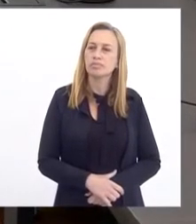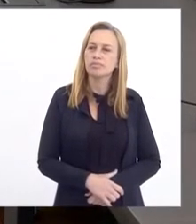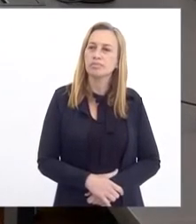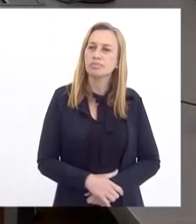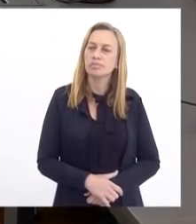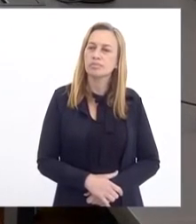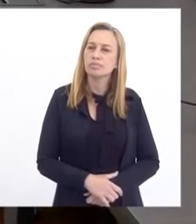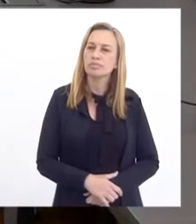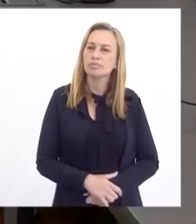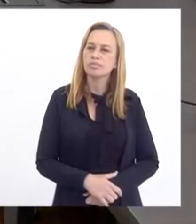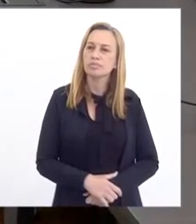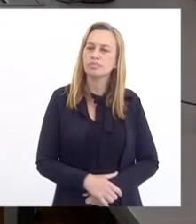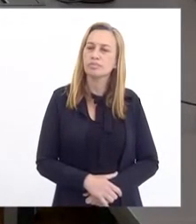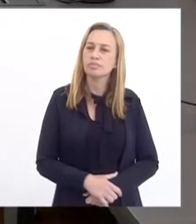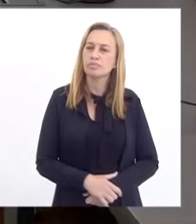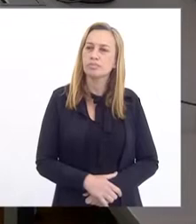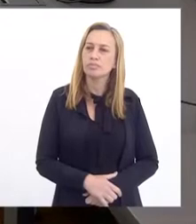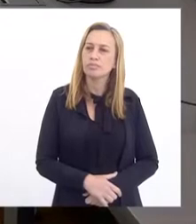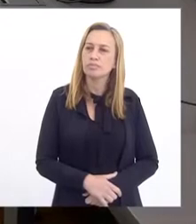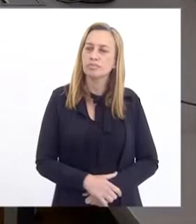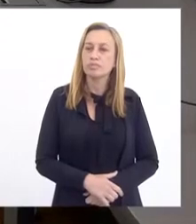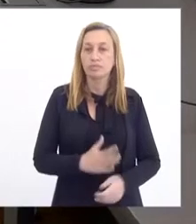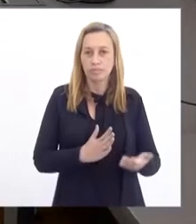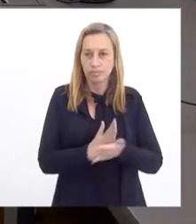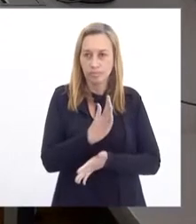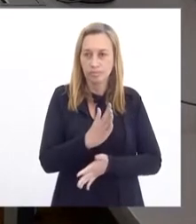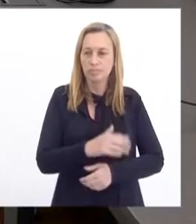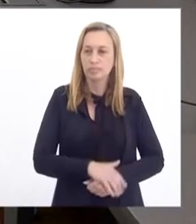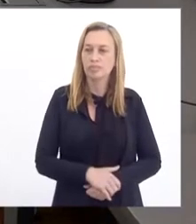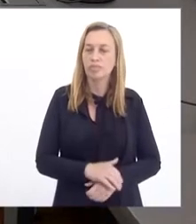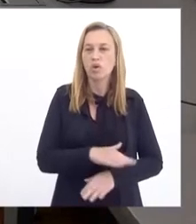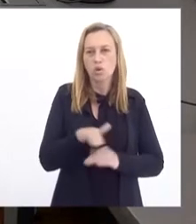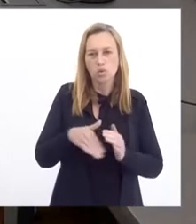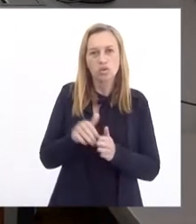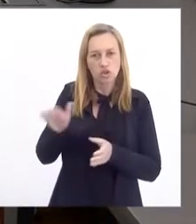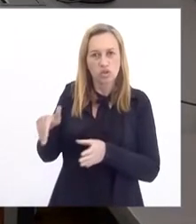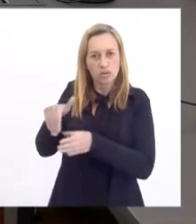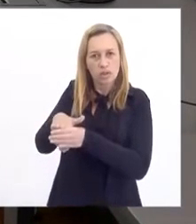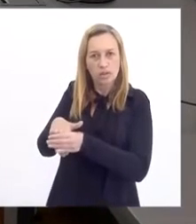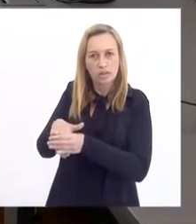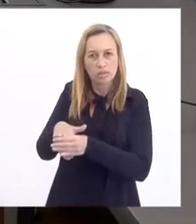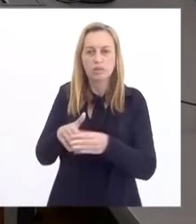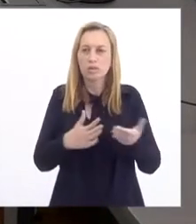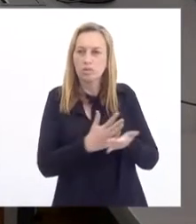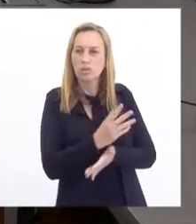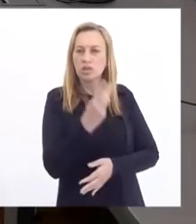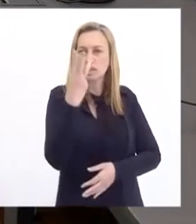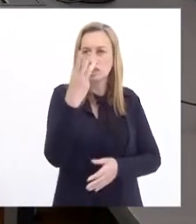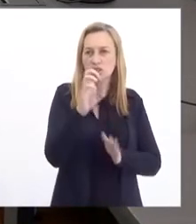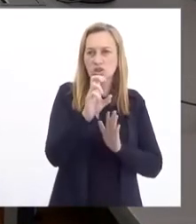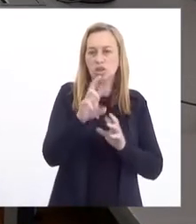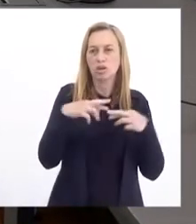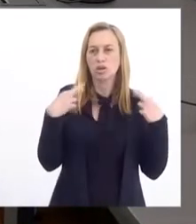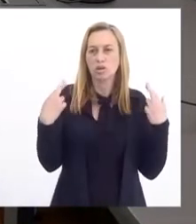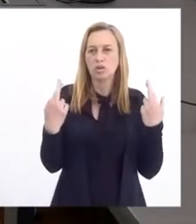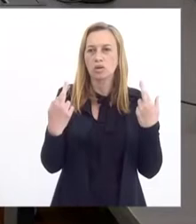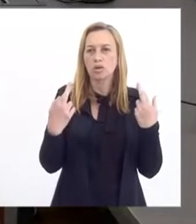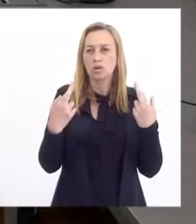Ok, então, aprovado. Todos deram voto? Aprovado. Três audiências públicas. É.